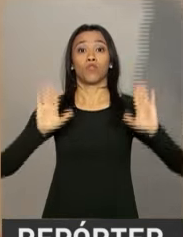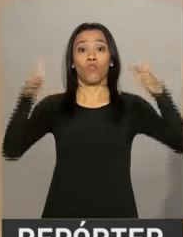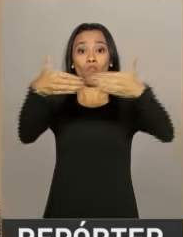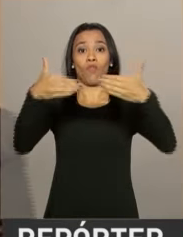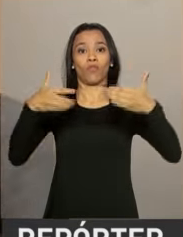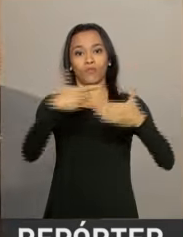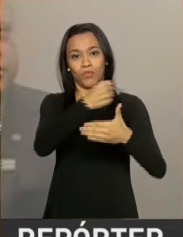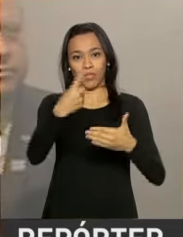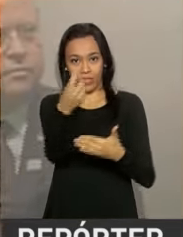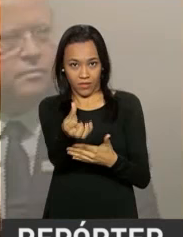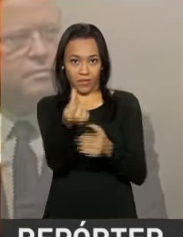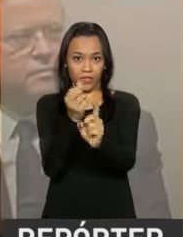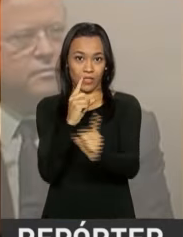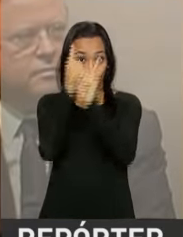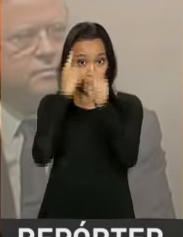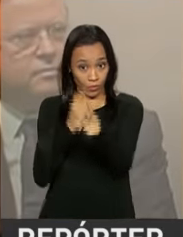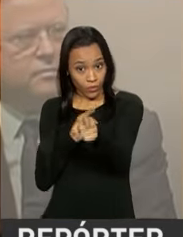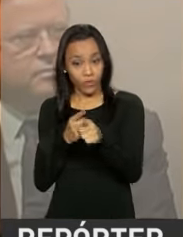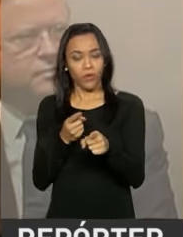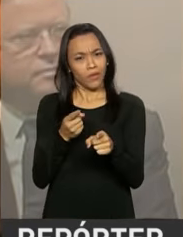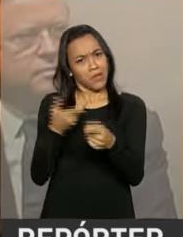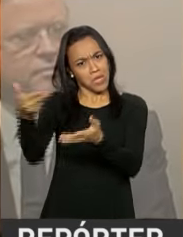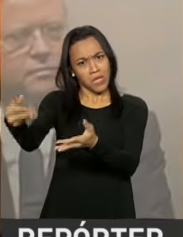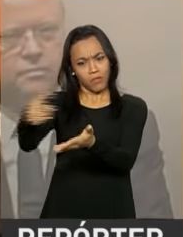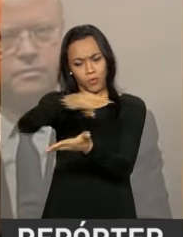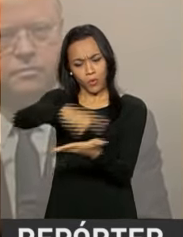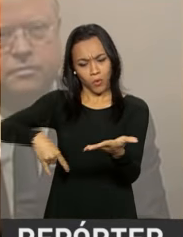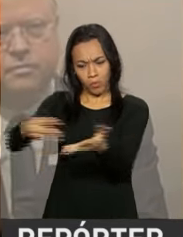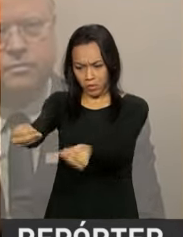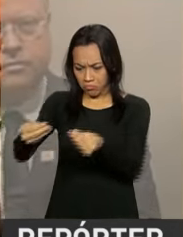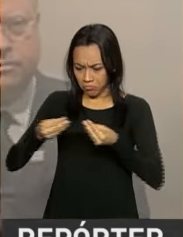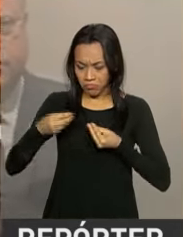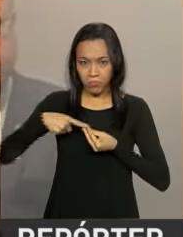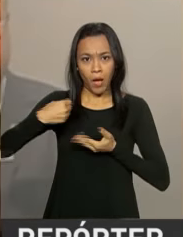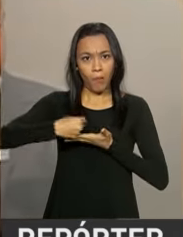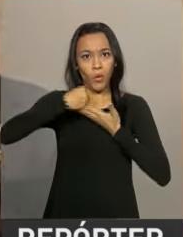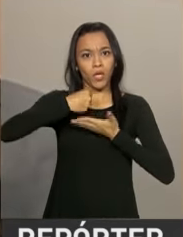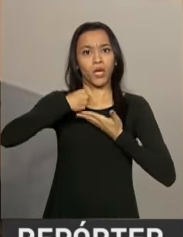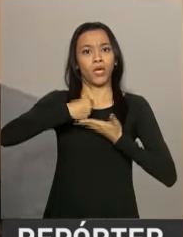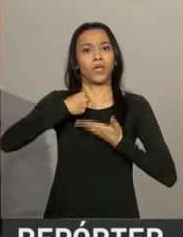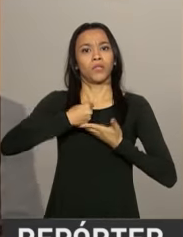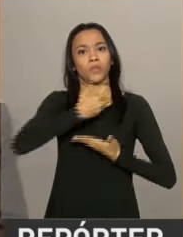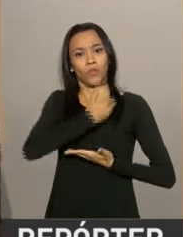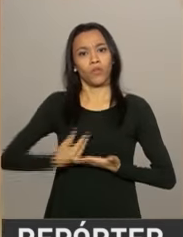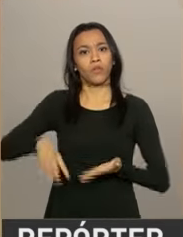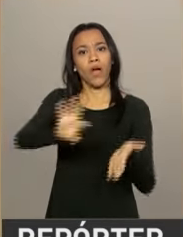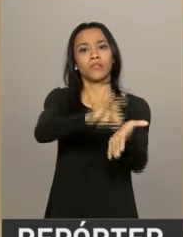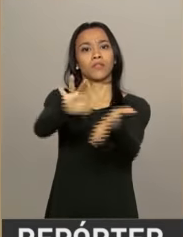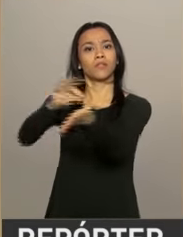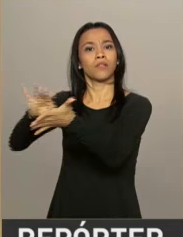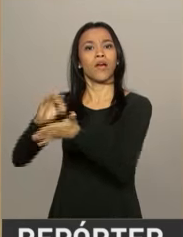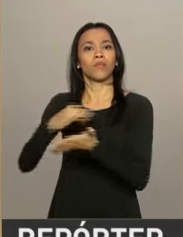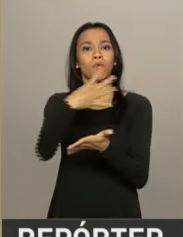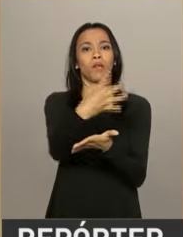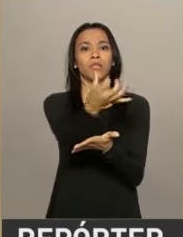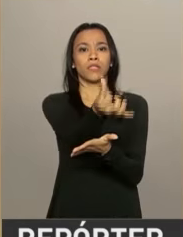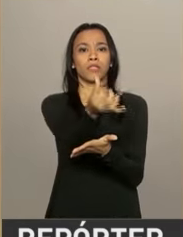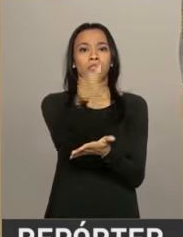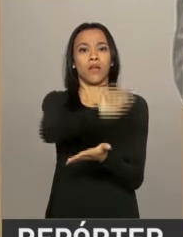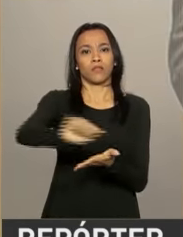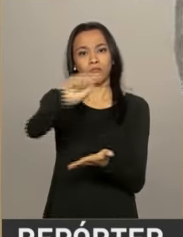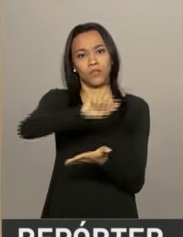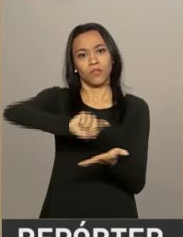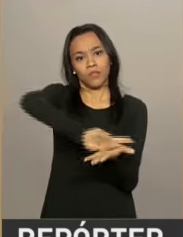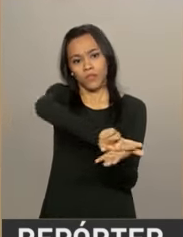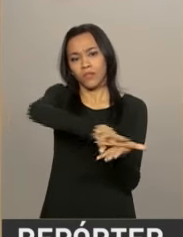presidente em exercício, Michel Temer, recebeu um manifesto de apoio ao governo assinado por 46 associações e entidades do agronegócio